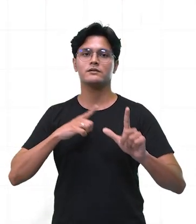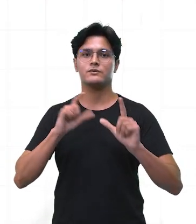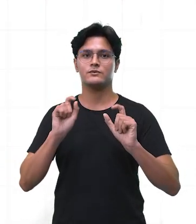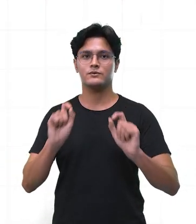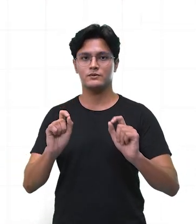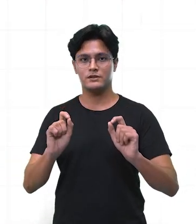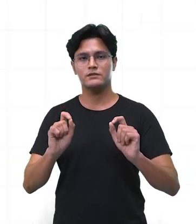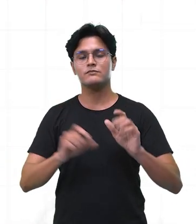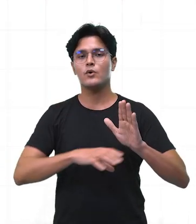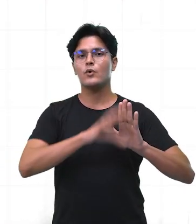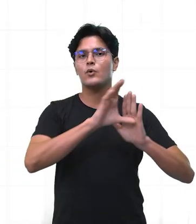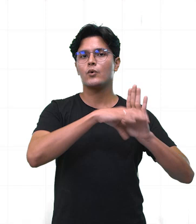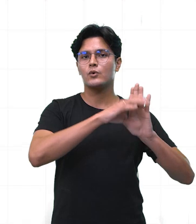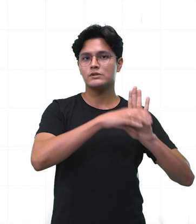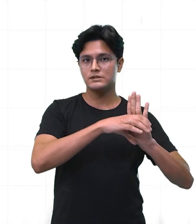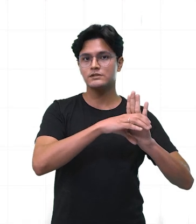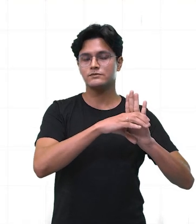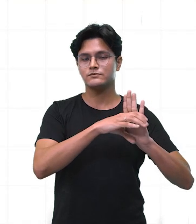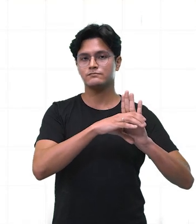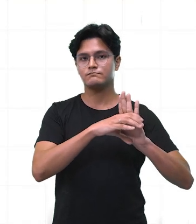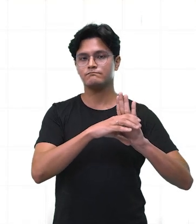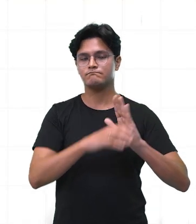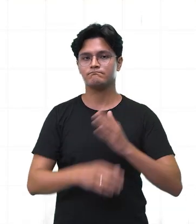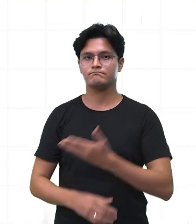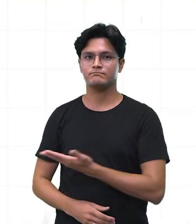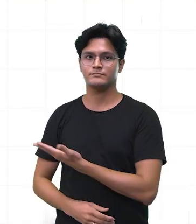uma definição aí para a gente acompanhar.